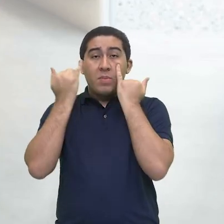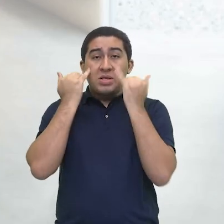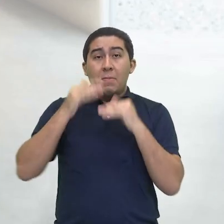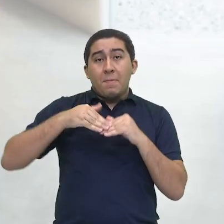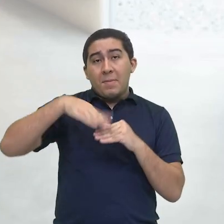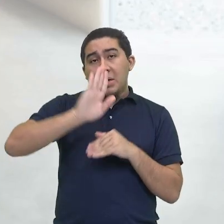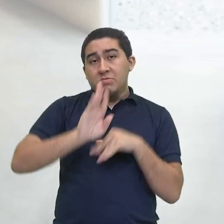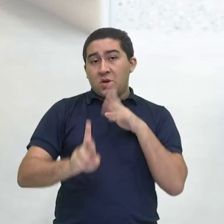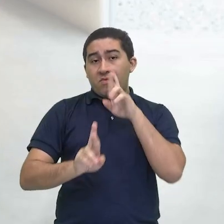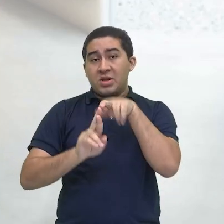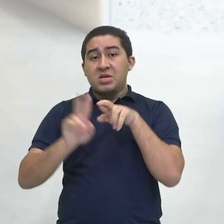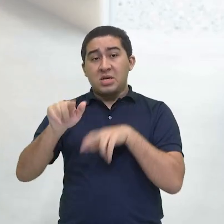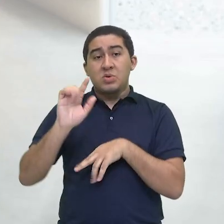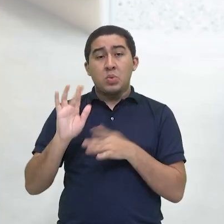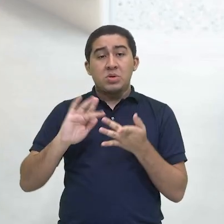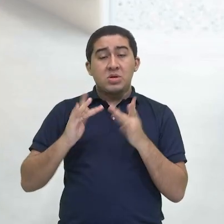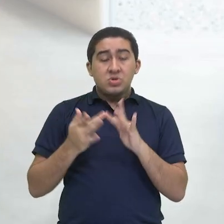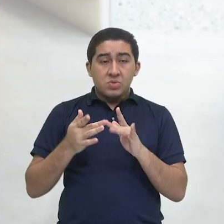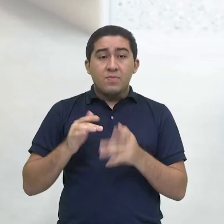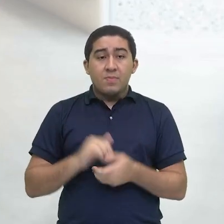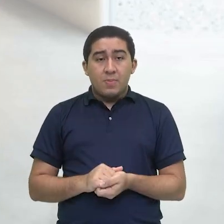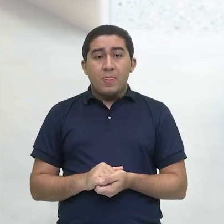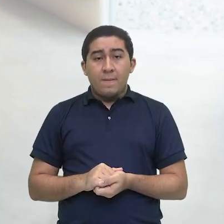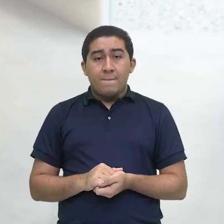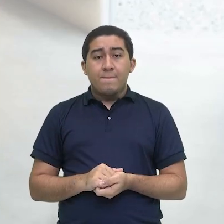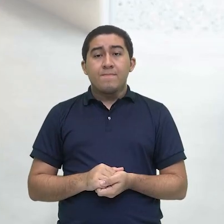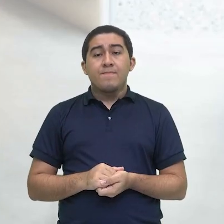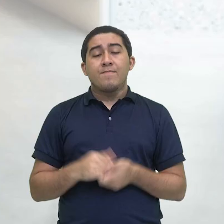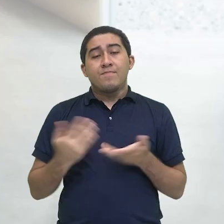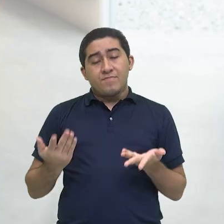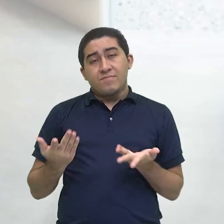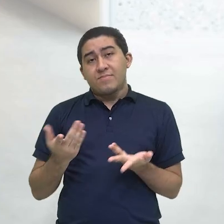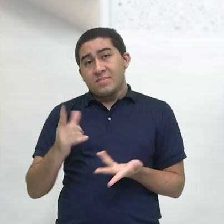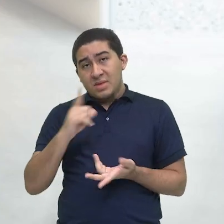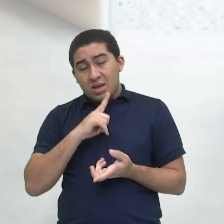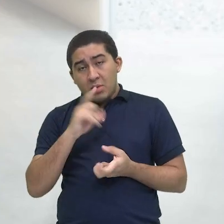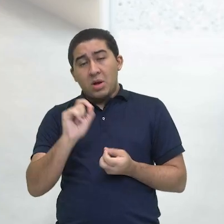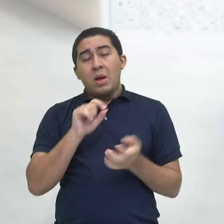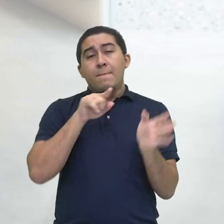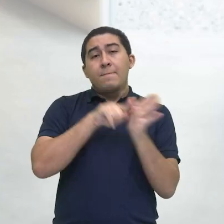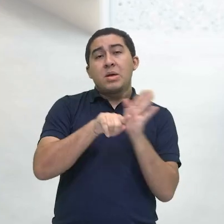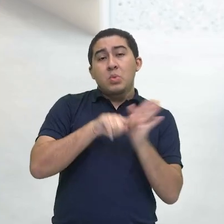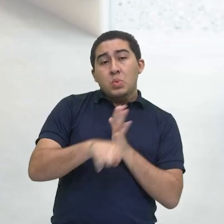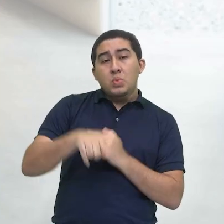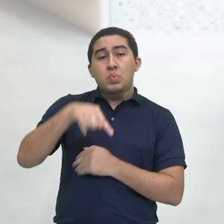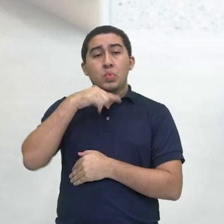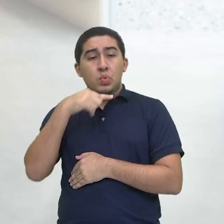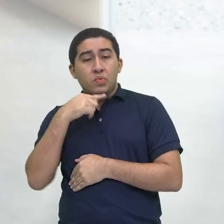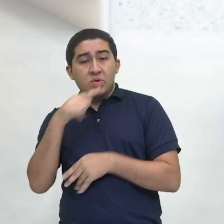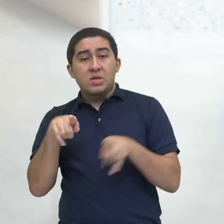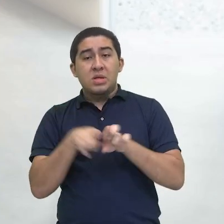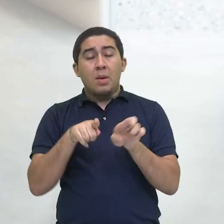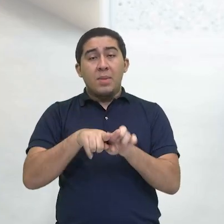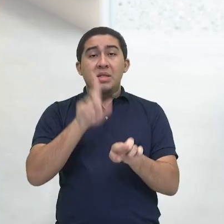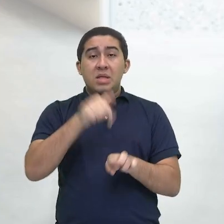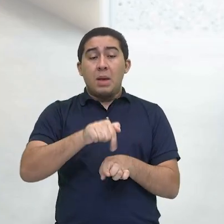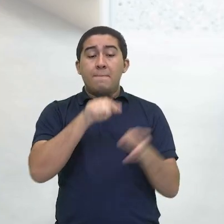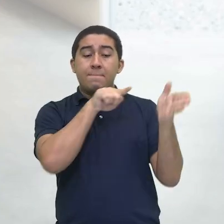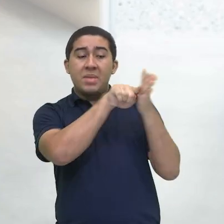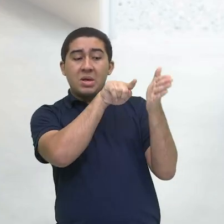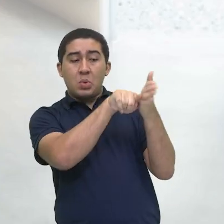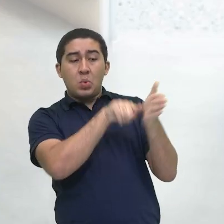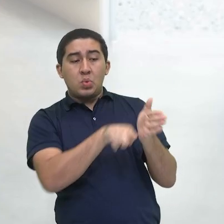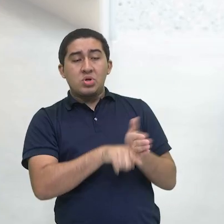sobre essa situação. Olha que interessante, tá? Aí ele faz aquela pergunta, em cima daquela